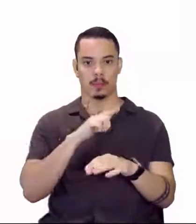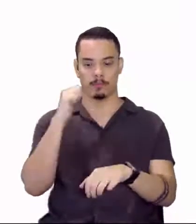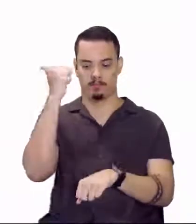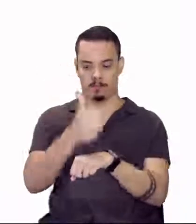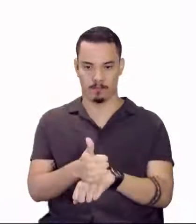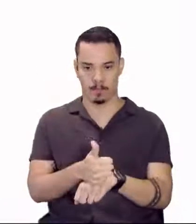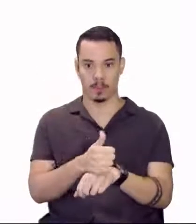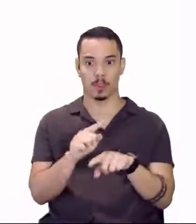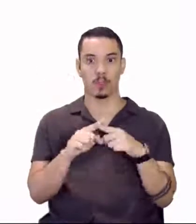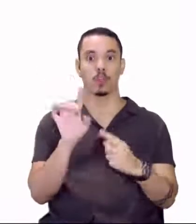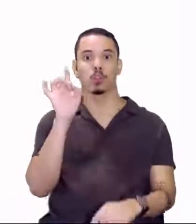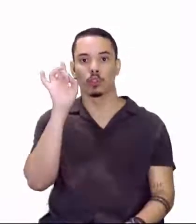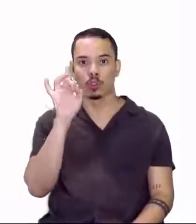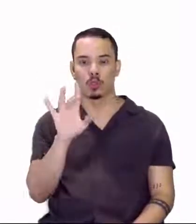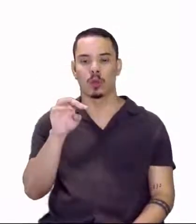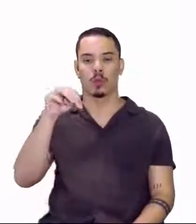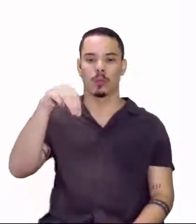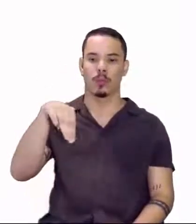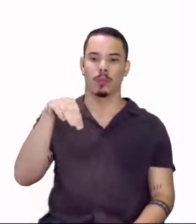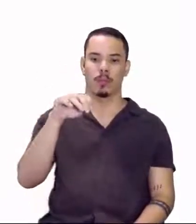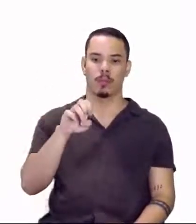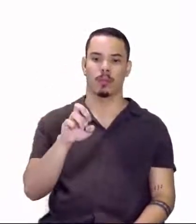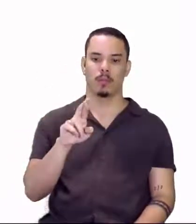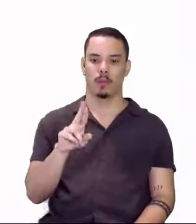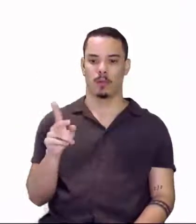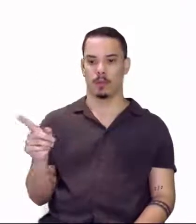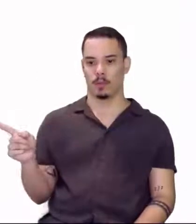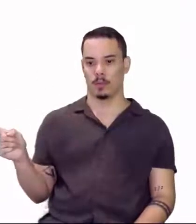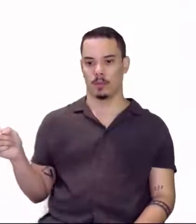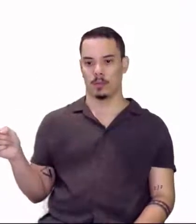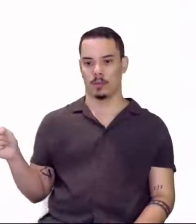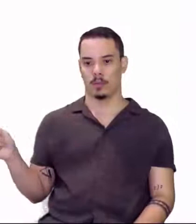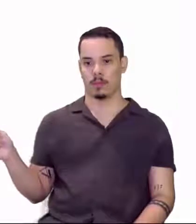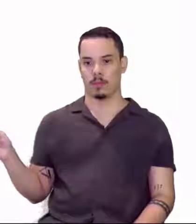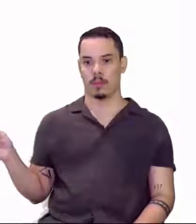nessa condição. Então, vocês já viram que o